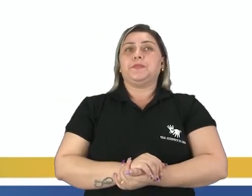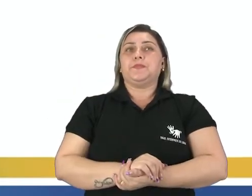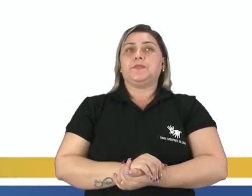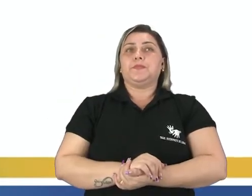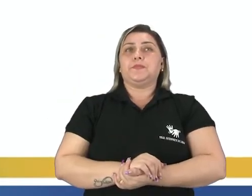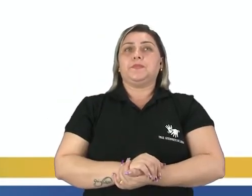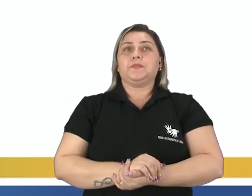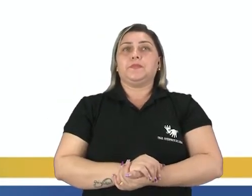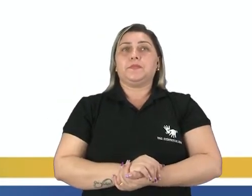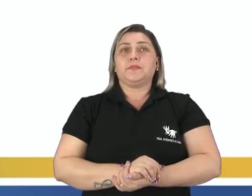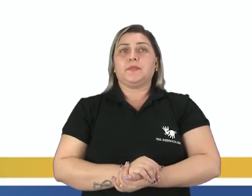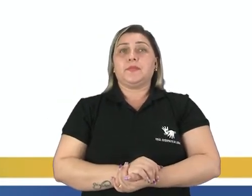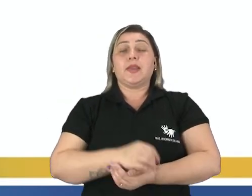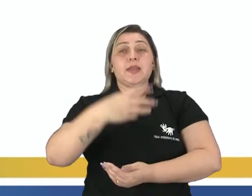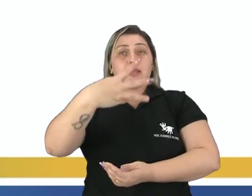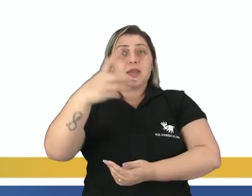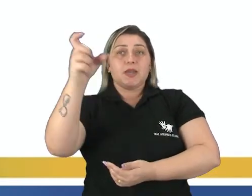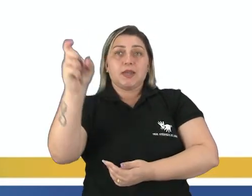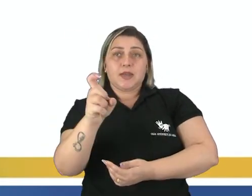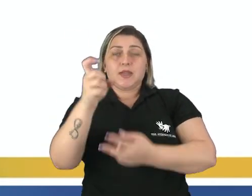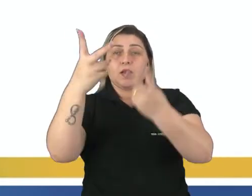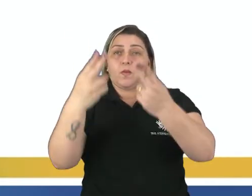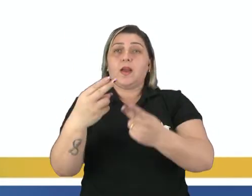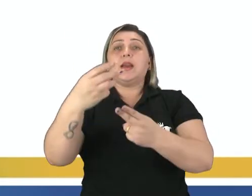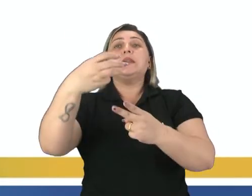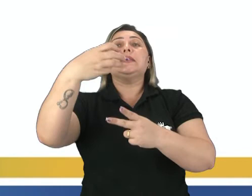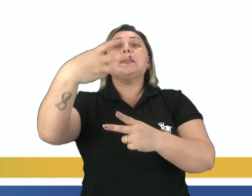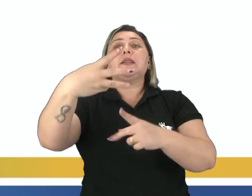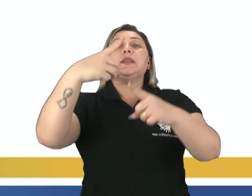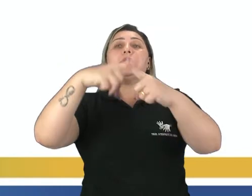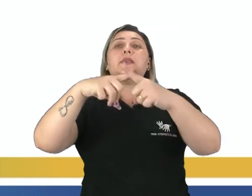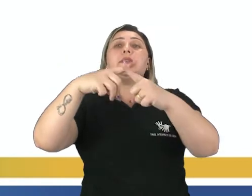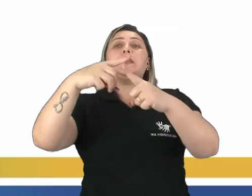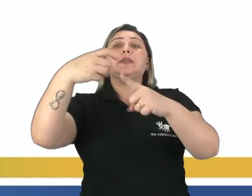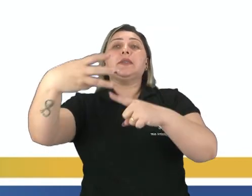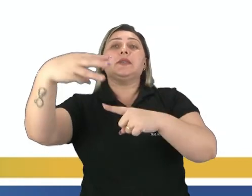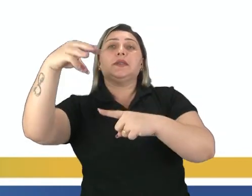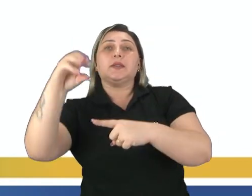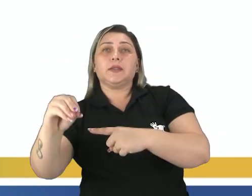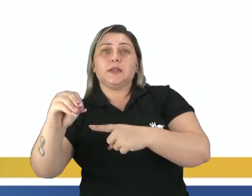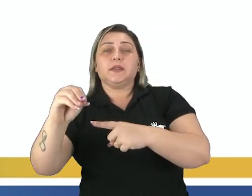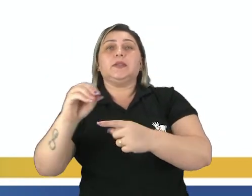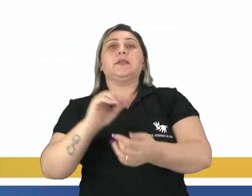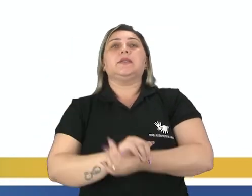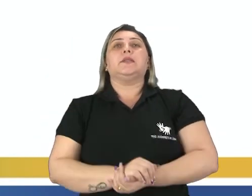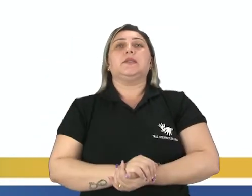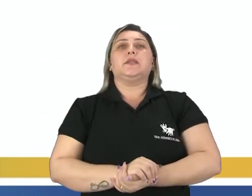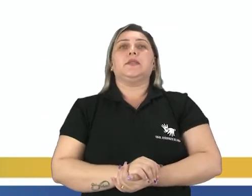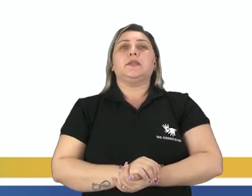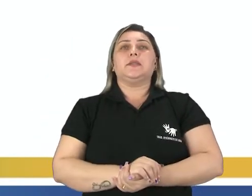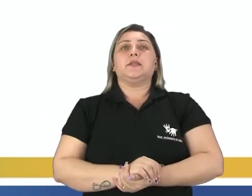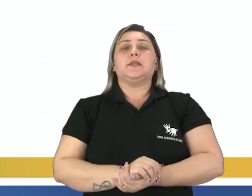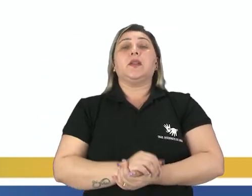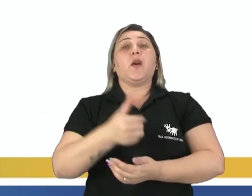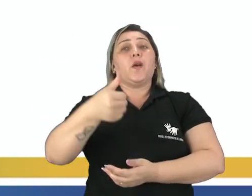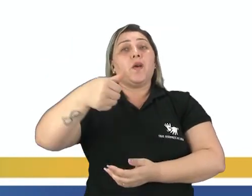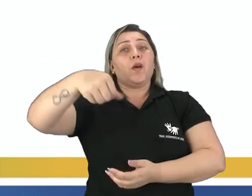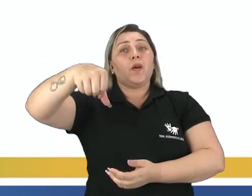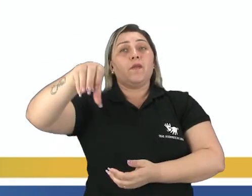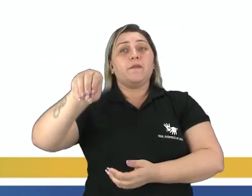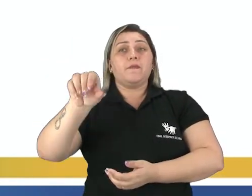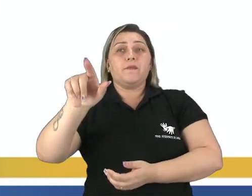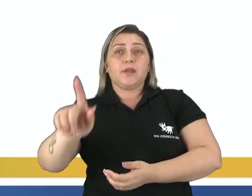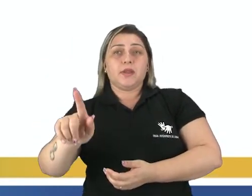graus. E 3x seria igual a 3 vezes 30, ou seja, 90